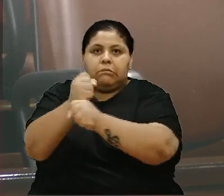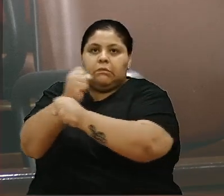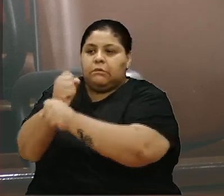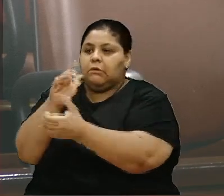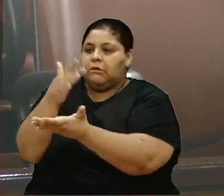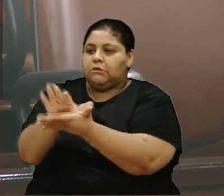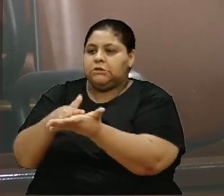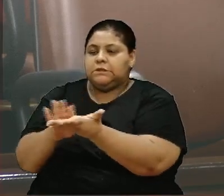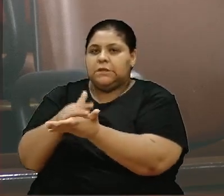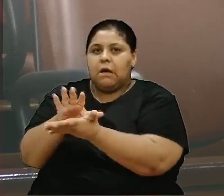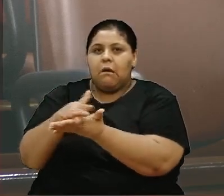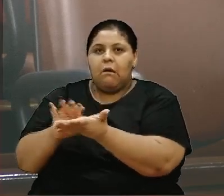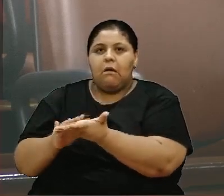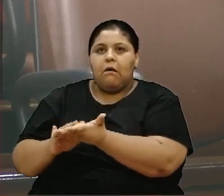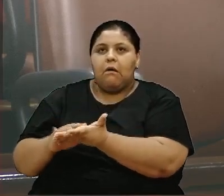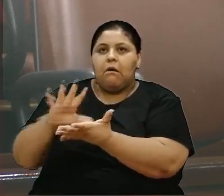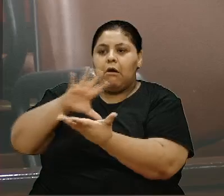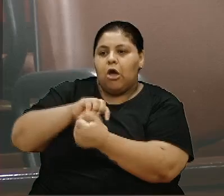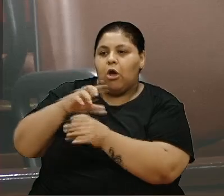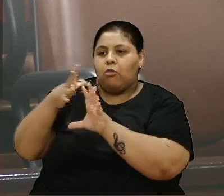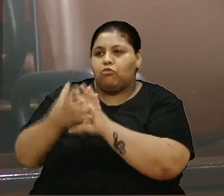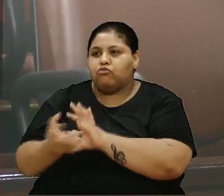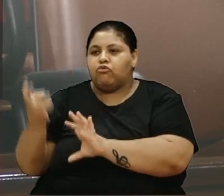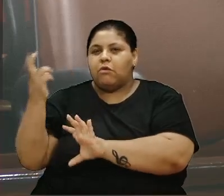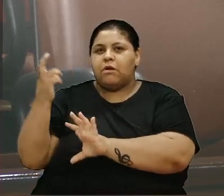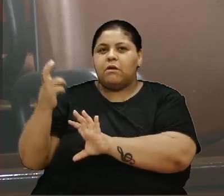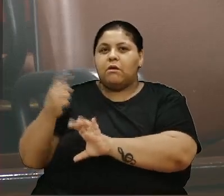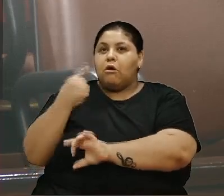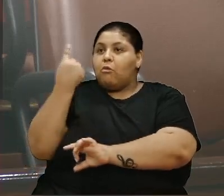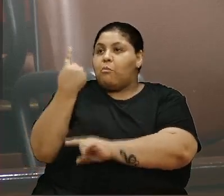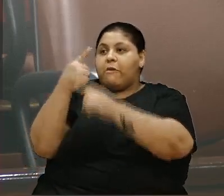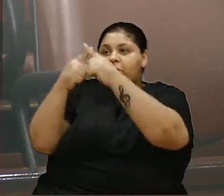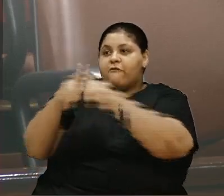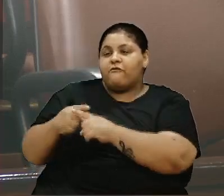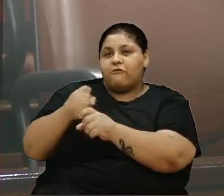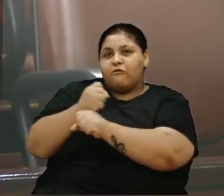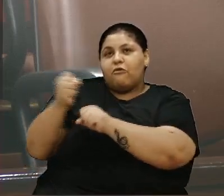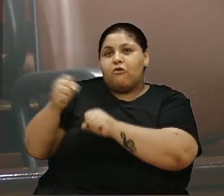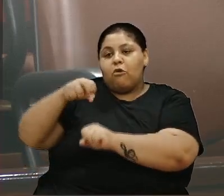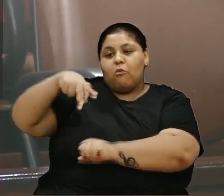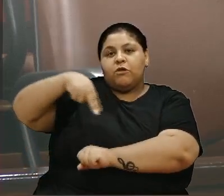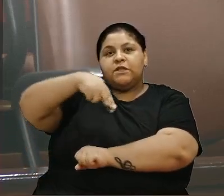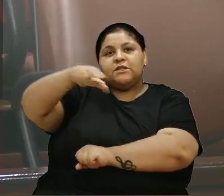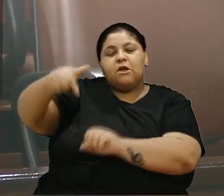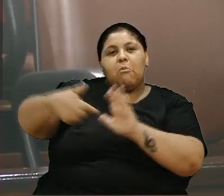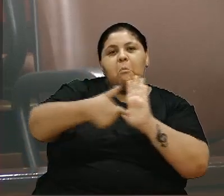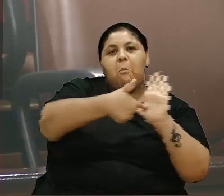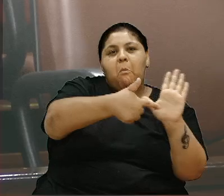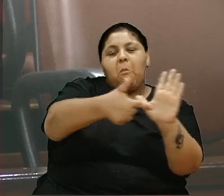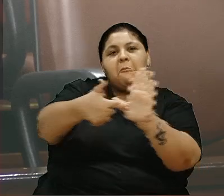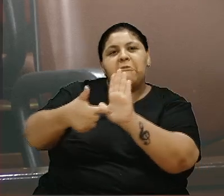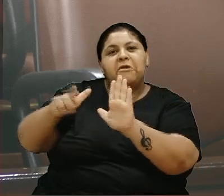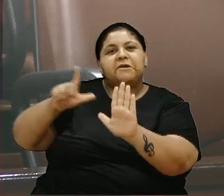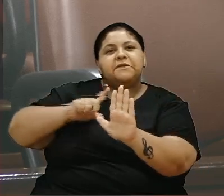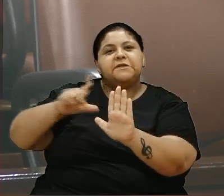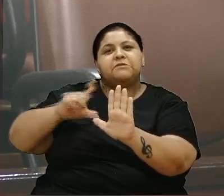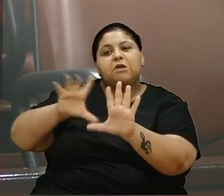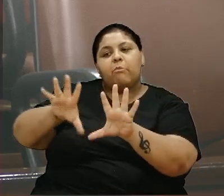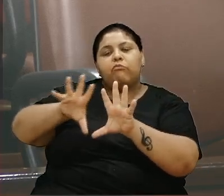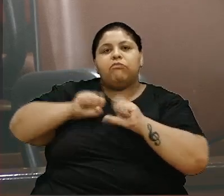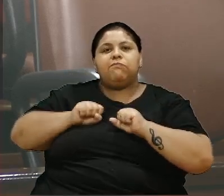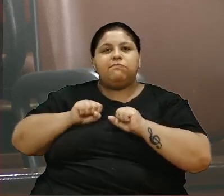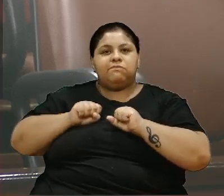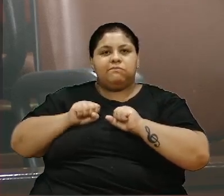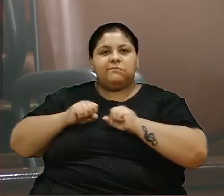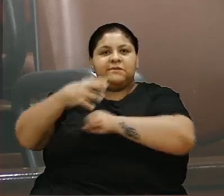com essa cultura, com essa arte popular, para uma vez por ano poder desfilar, mostrar aquilo que eles têm, o seu pertencimento das